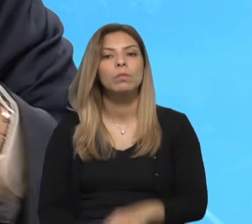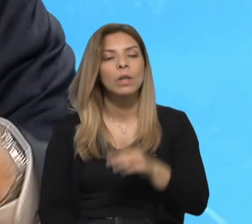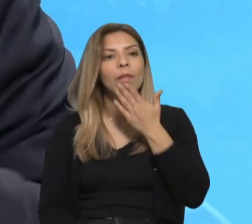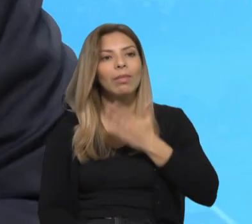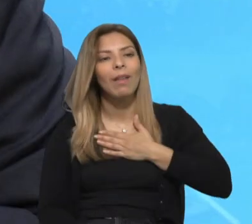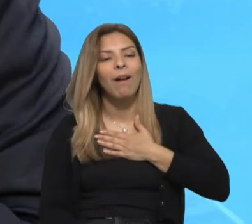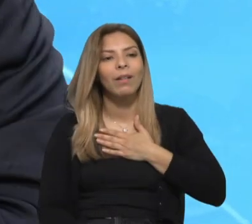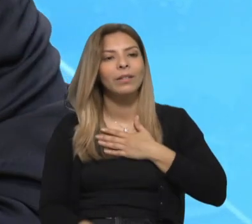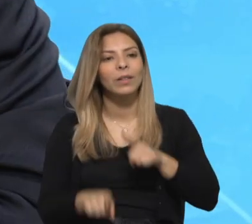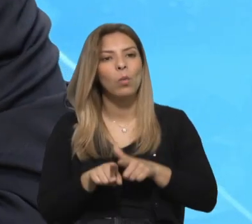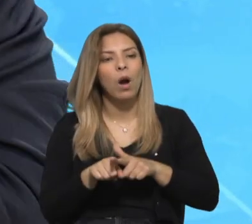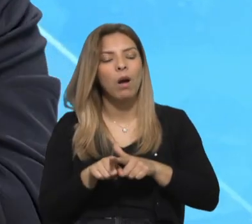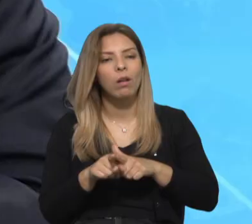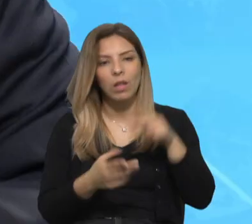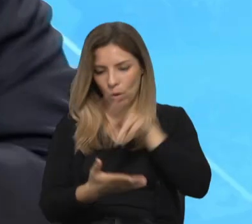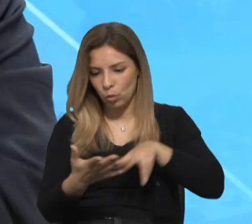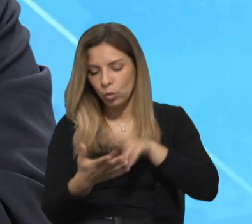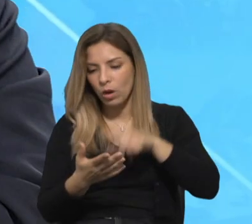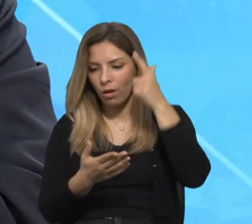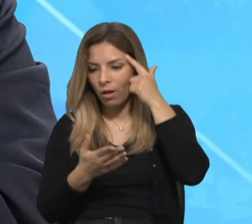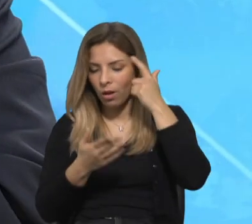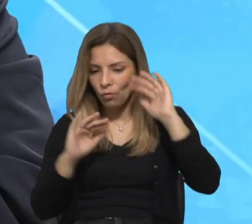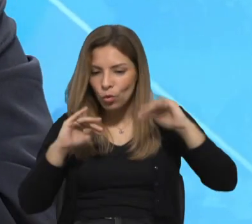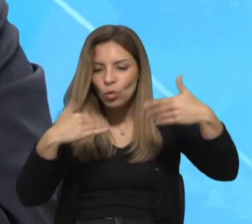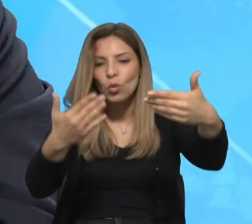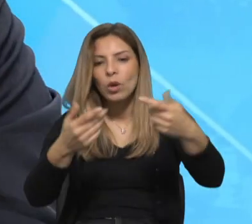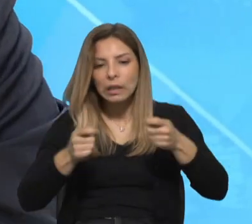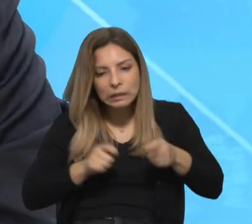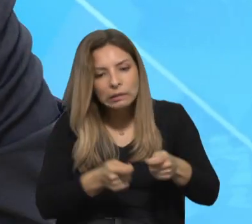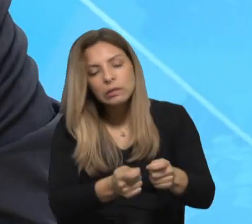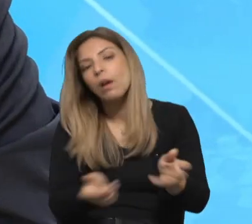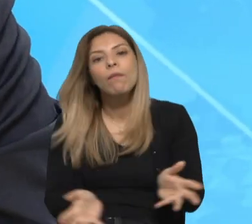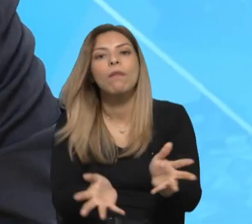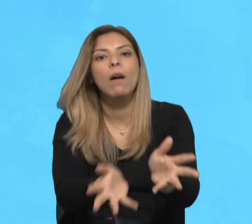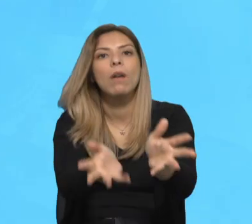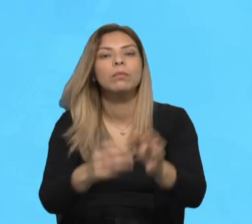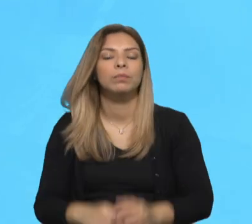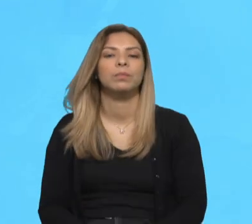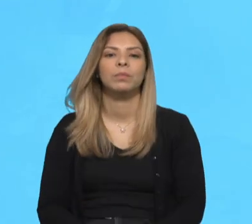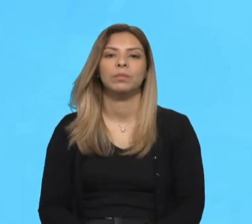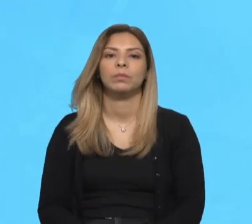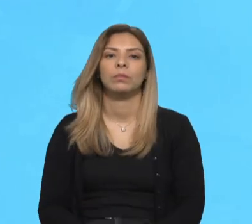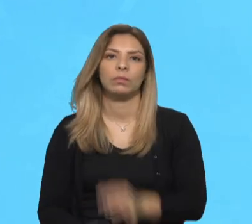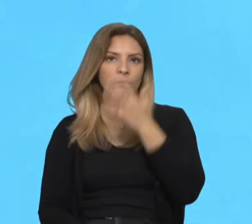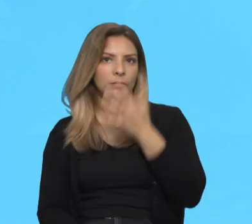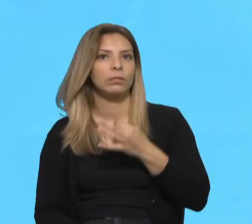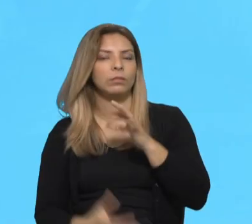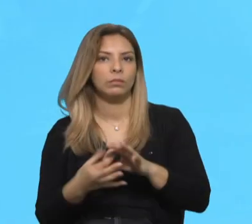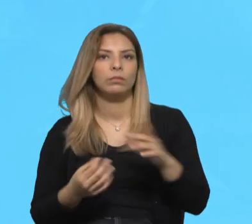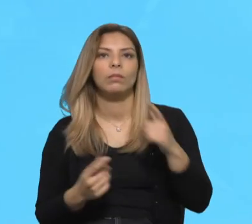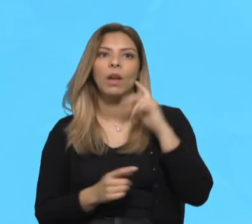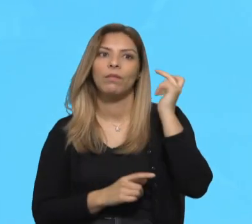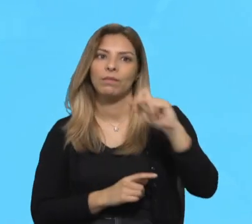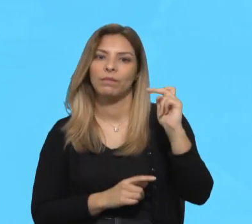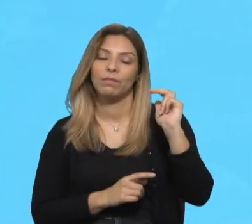empurra no bom sentido no caminho futuro, que trilhamos todos os dias. Nesta certeza, vivo pelos séculos dos séculos.